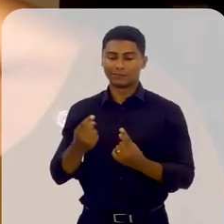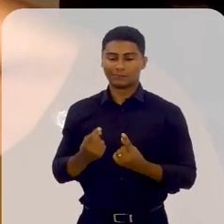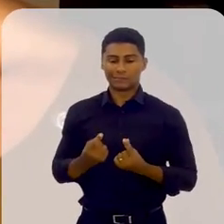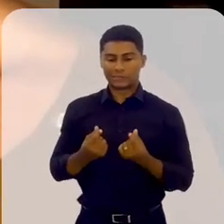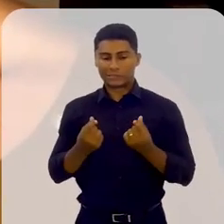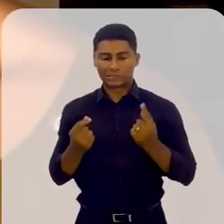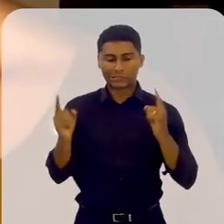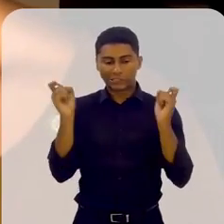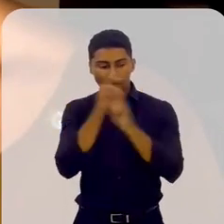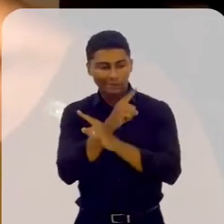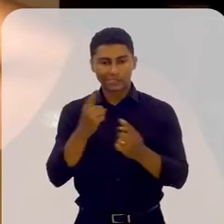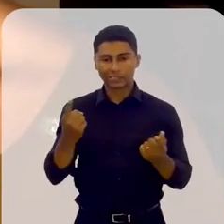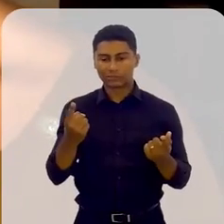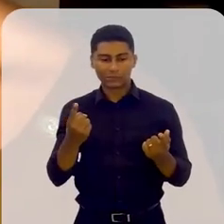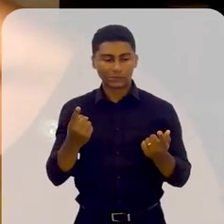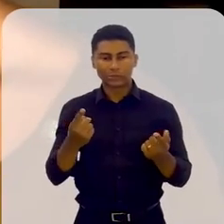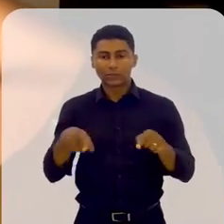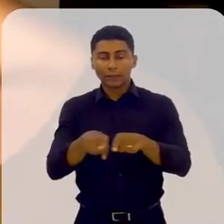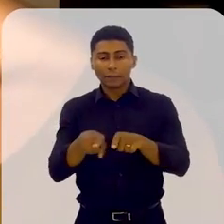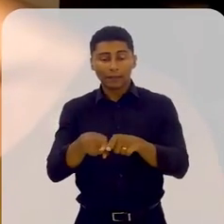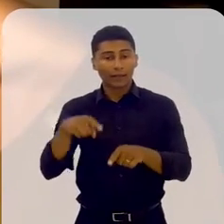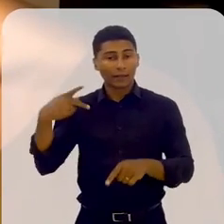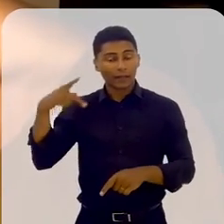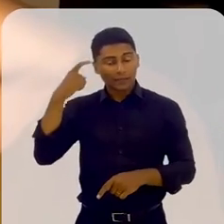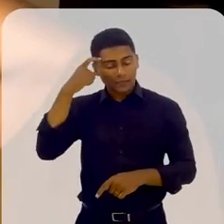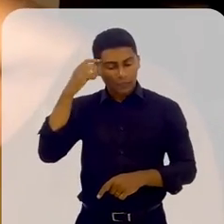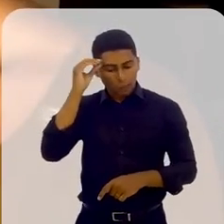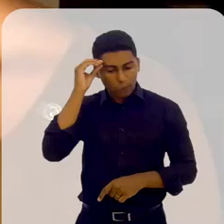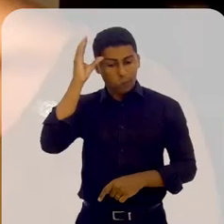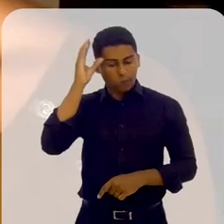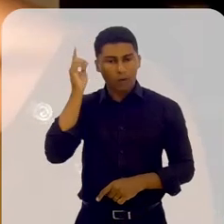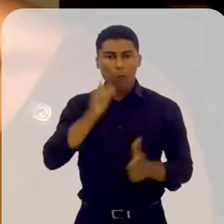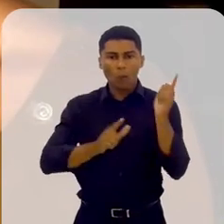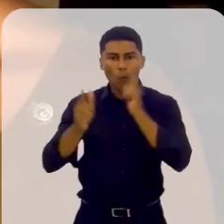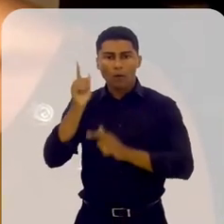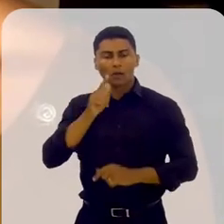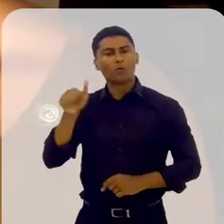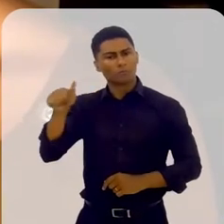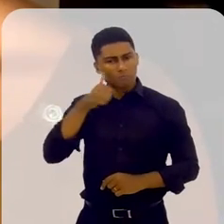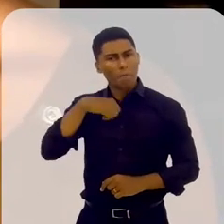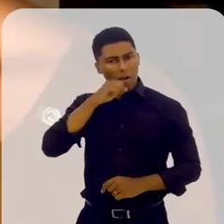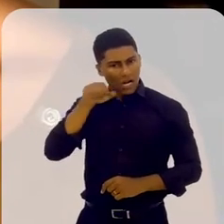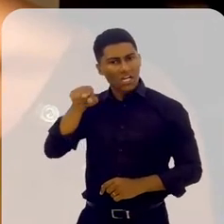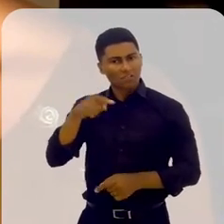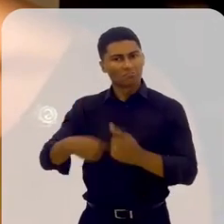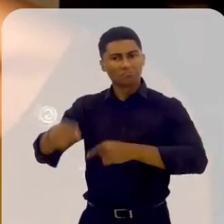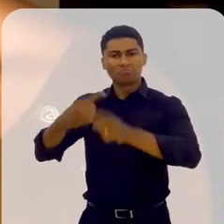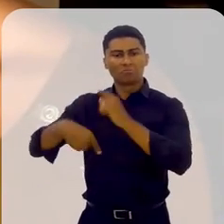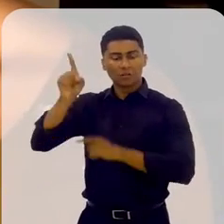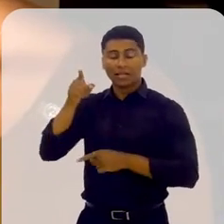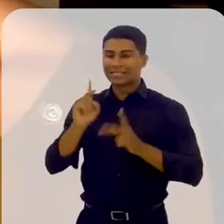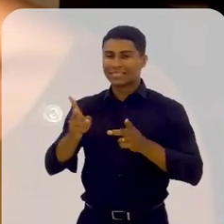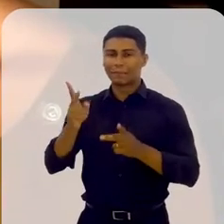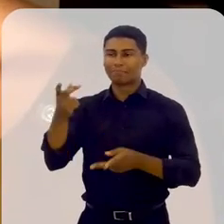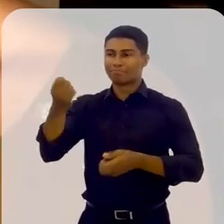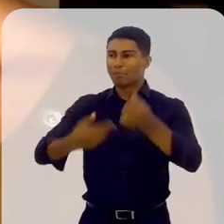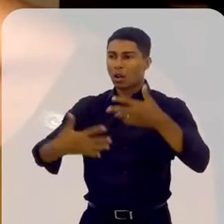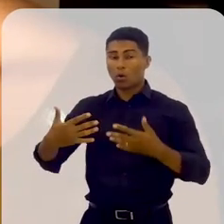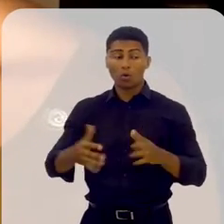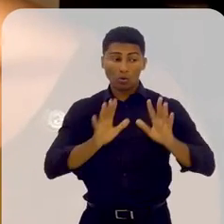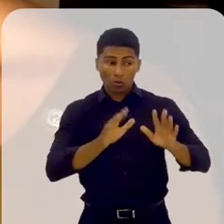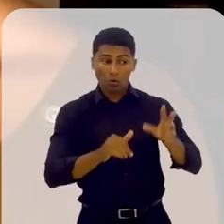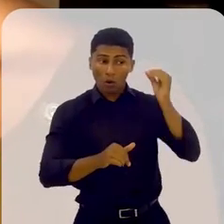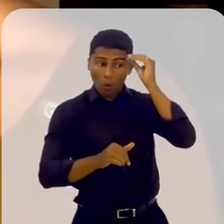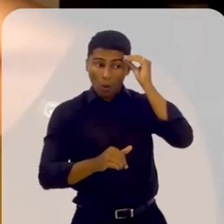social e de conhecimento, acesso a conhecimento muito grande. E minha mãe sempre me falou sobre o valor do